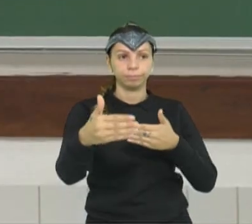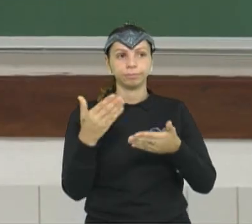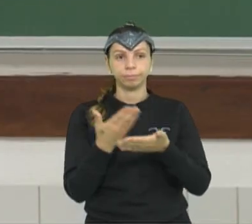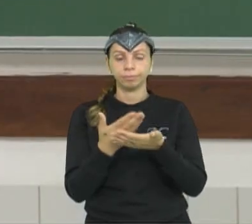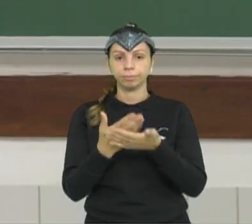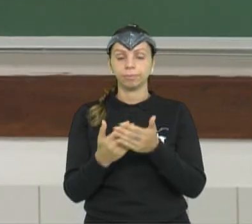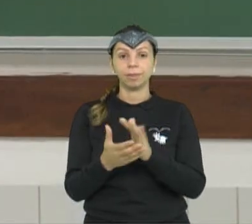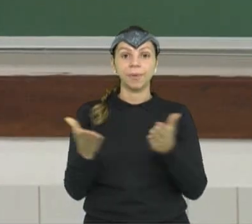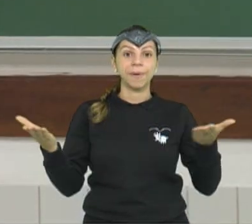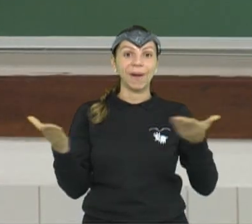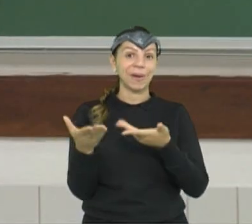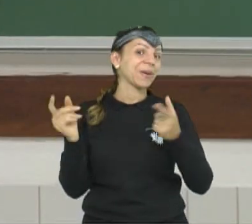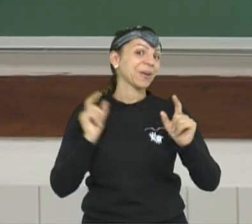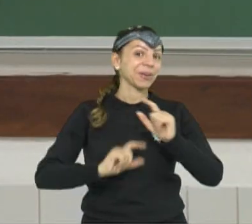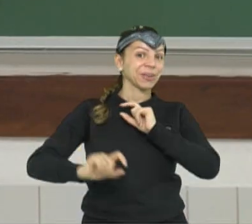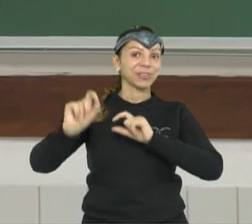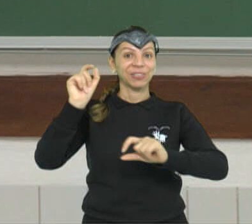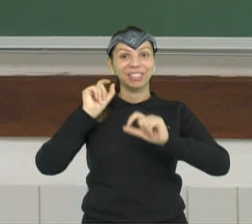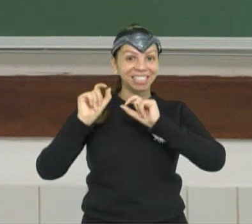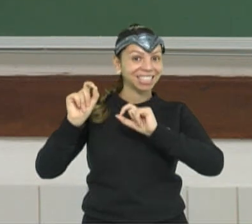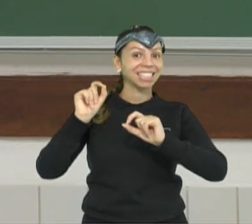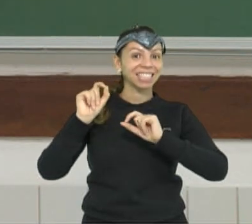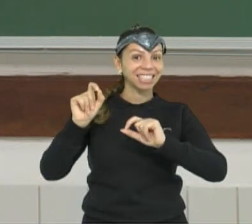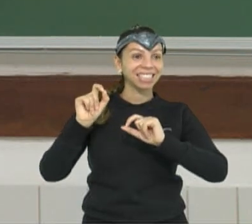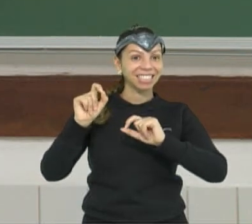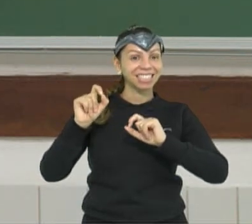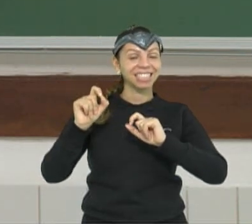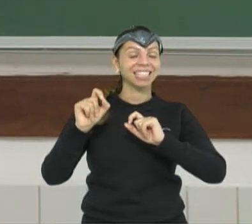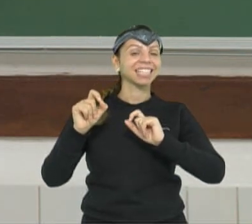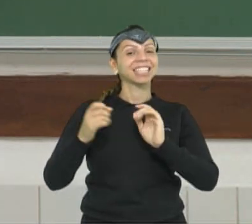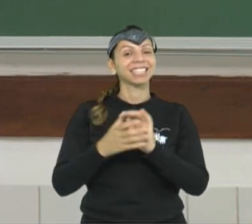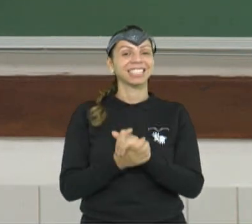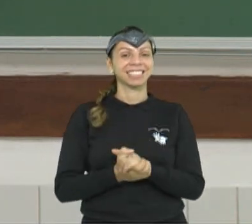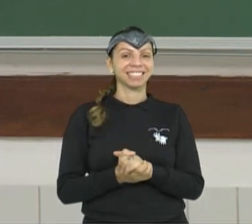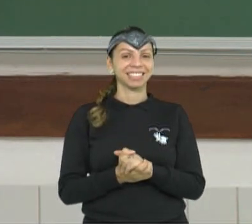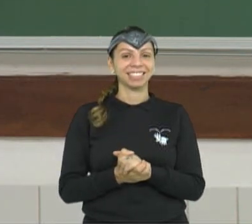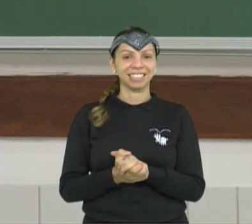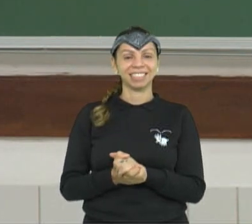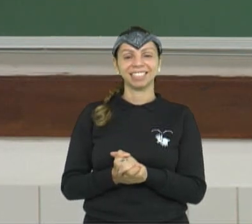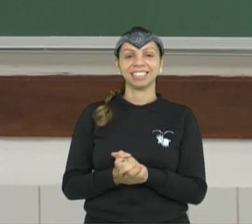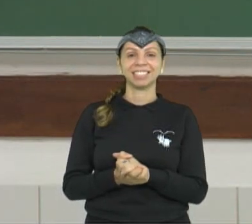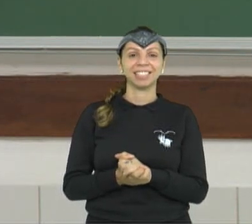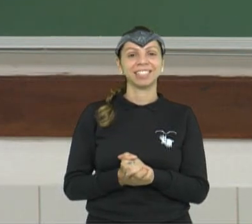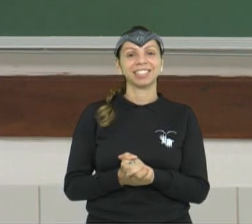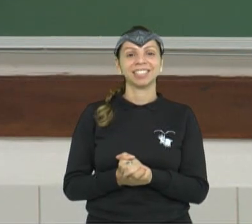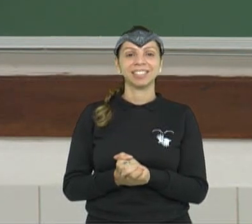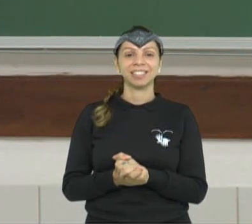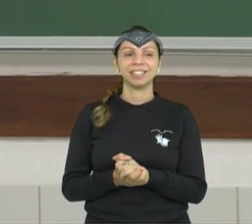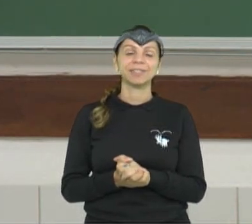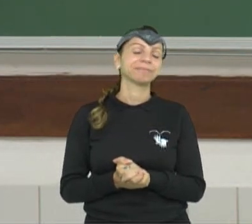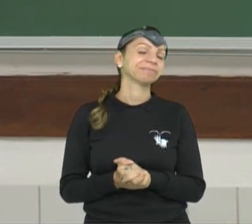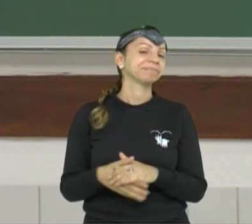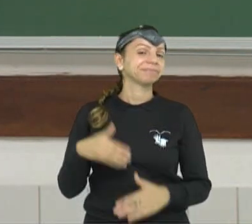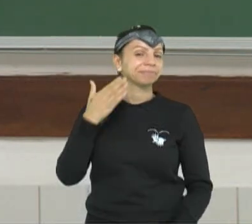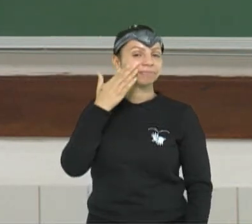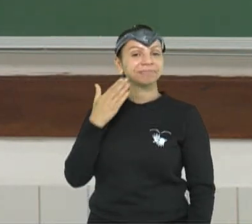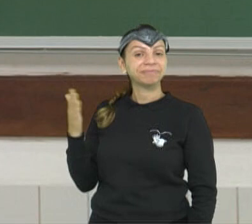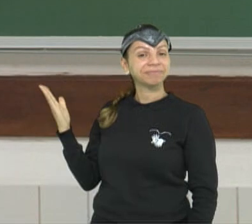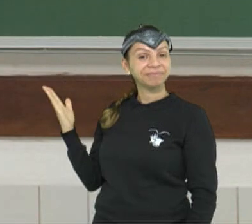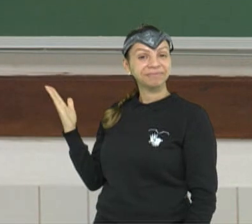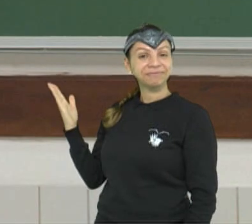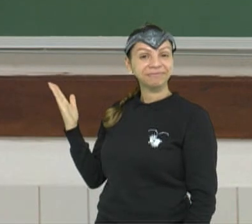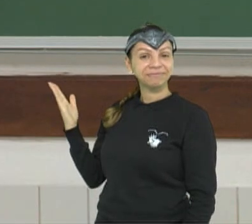aula. Agora nós vamos falar sobre as nossas personagens. Olha só a primeira,